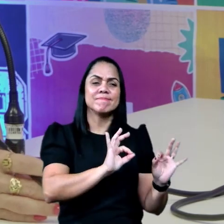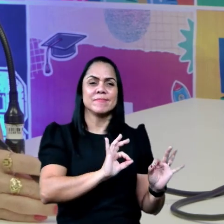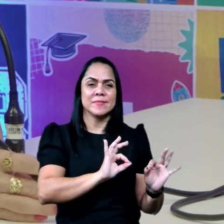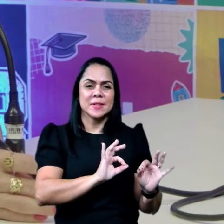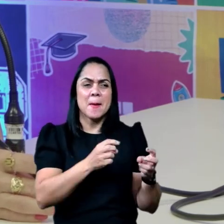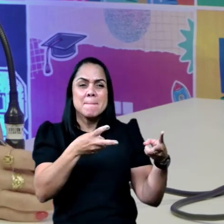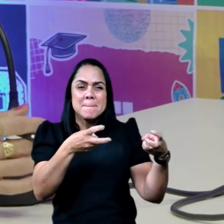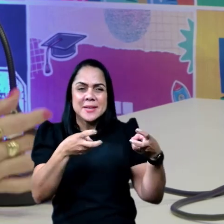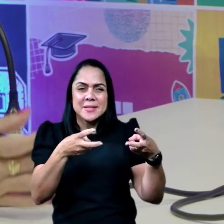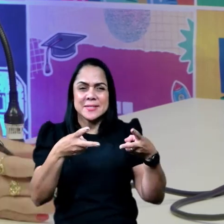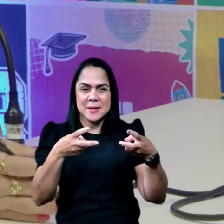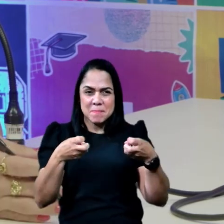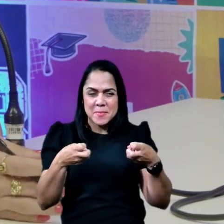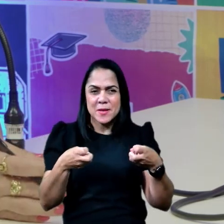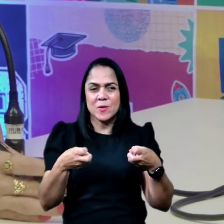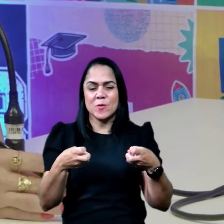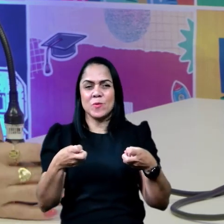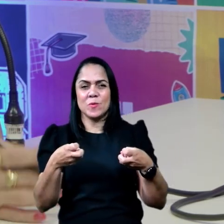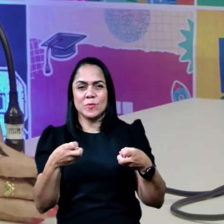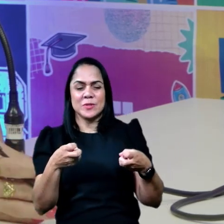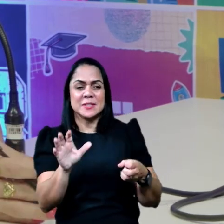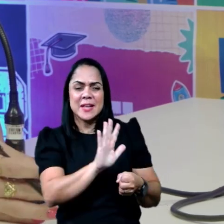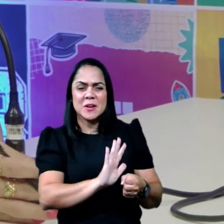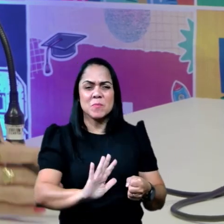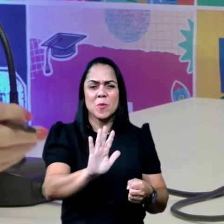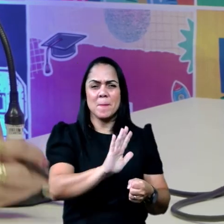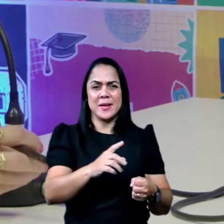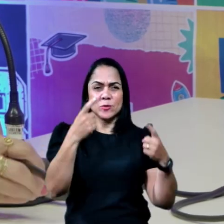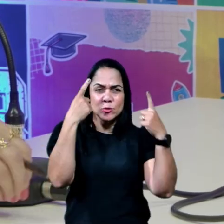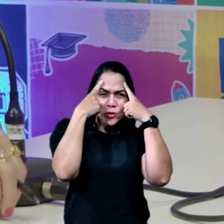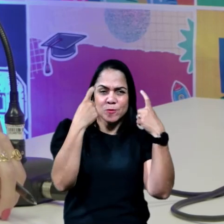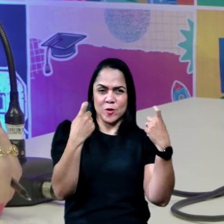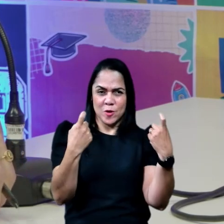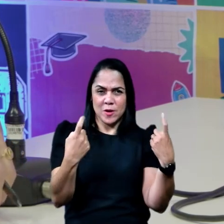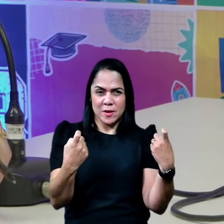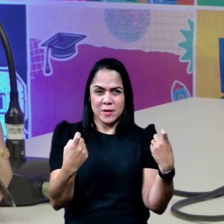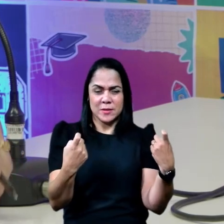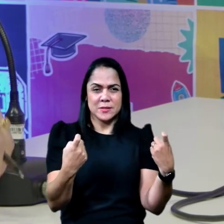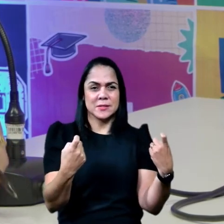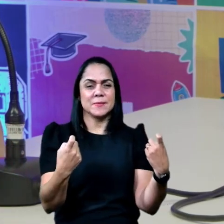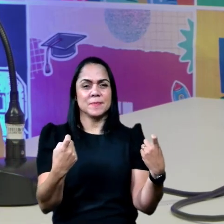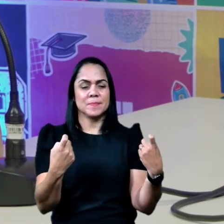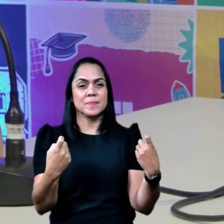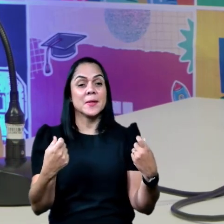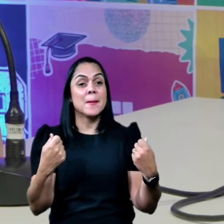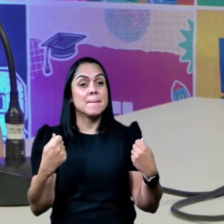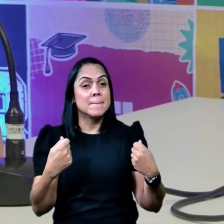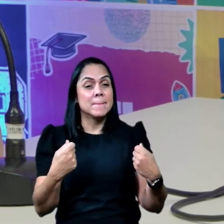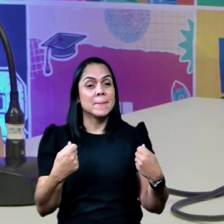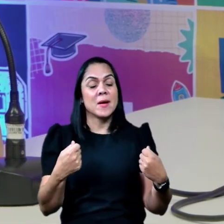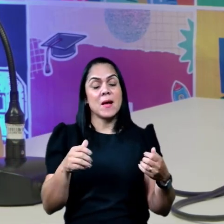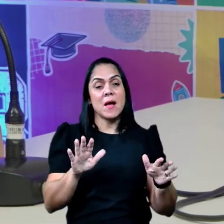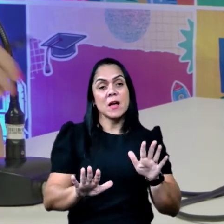forma, estar passando por uma situação de violência, como eu disse para vocês, né, é tratado como microviolência